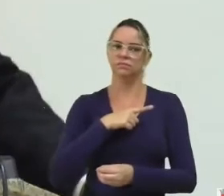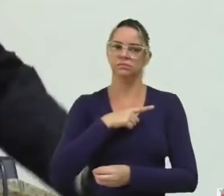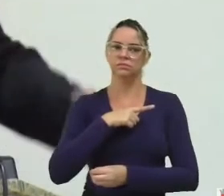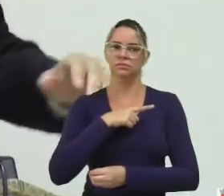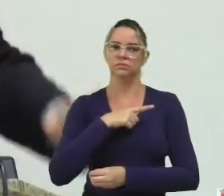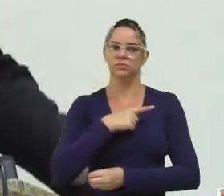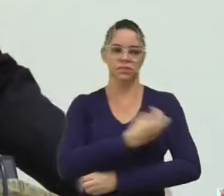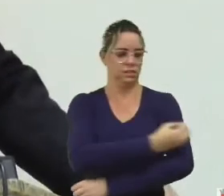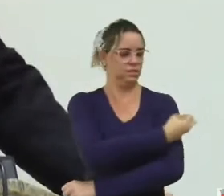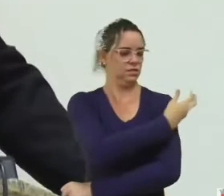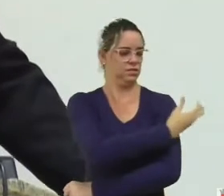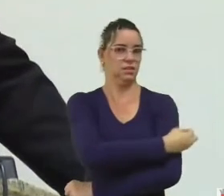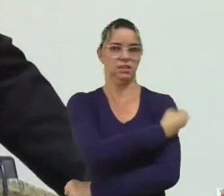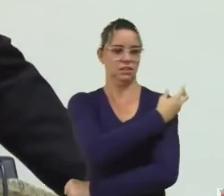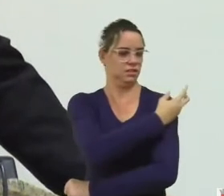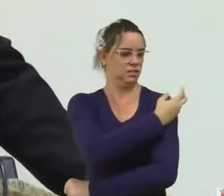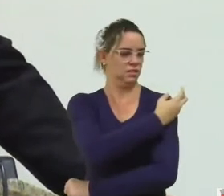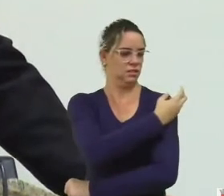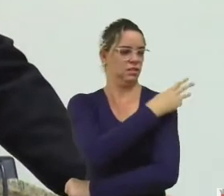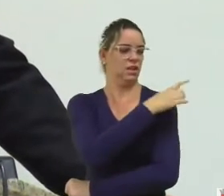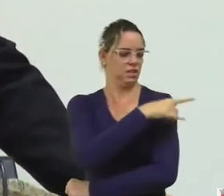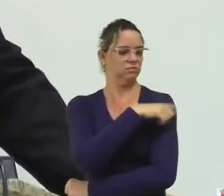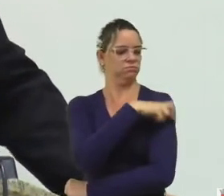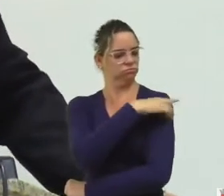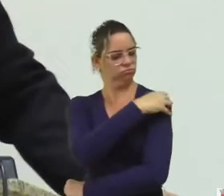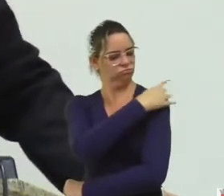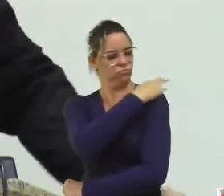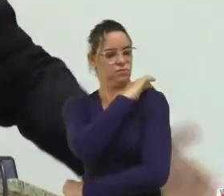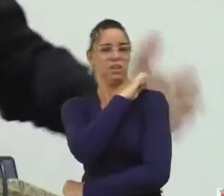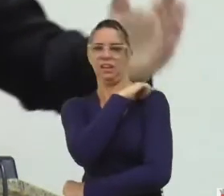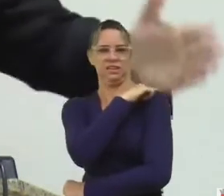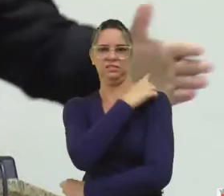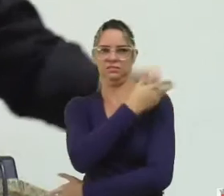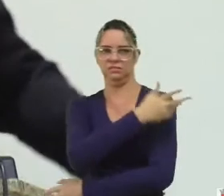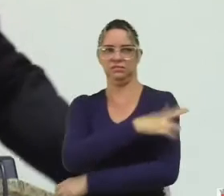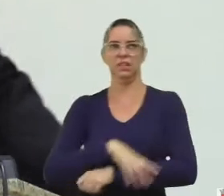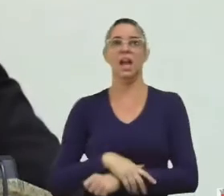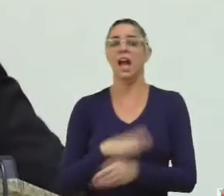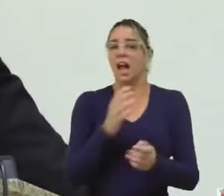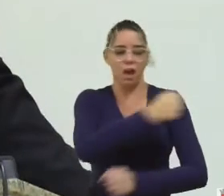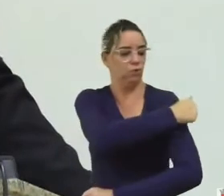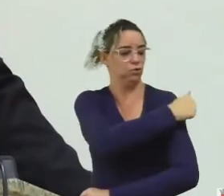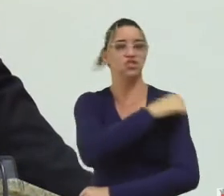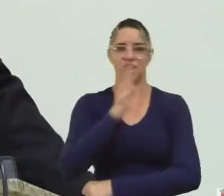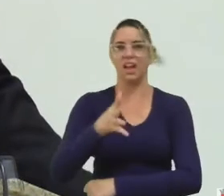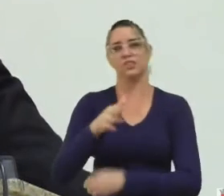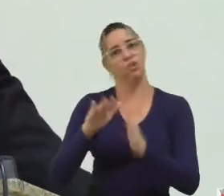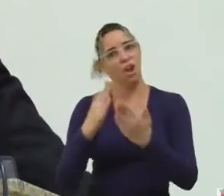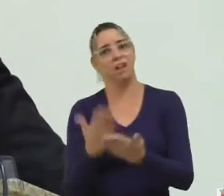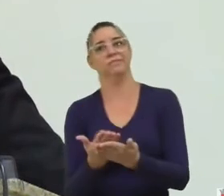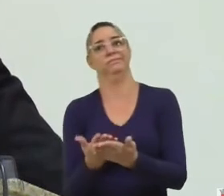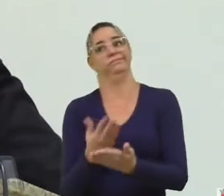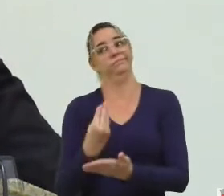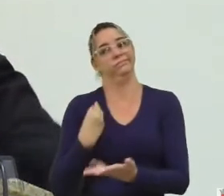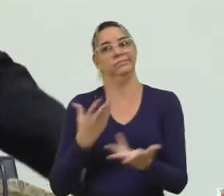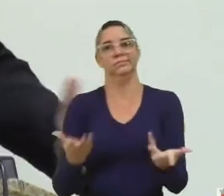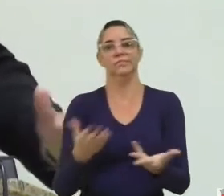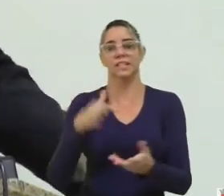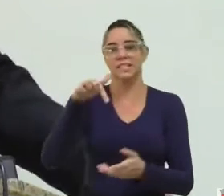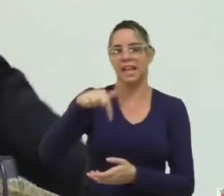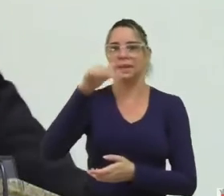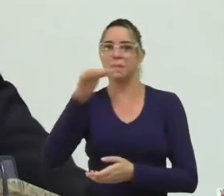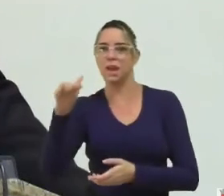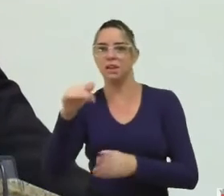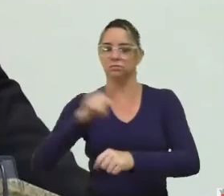aulas, que as aulas começam 7h30. Então, o aluno já é para estar na escola, na hora que o portão abrir de 7h30, para entrar